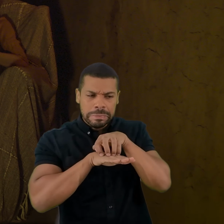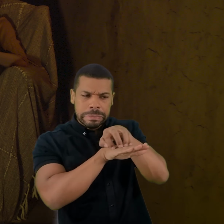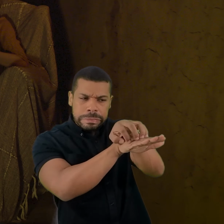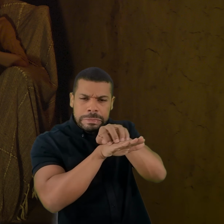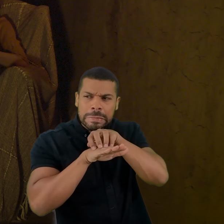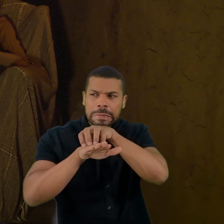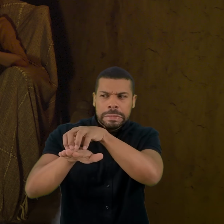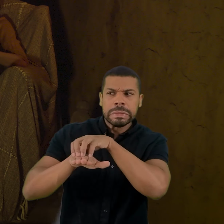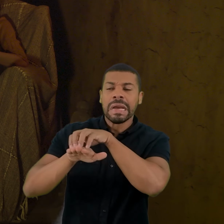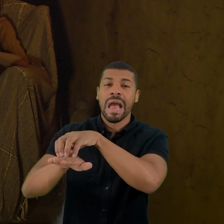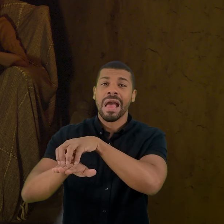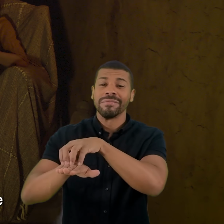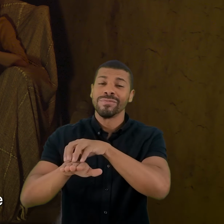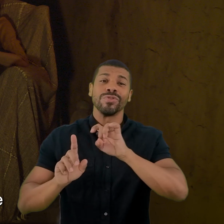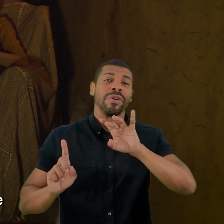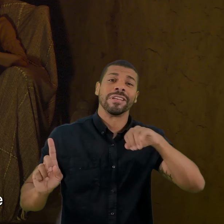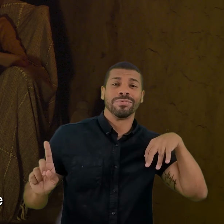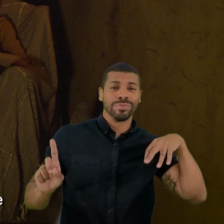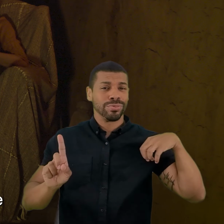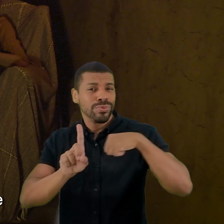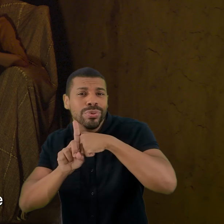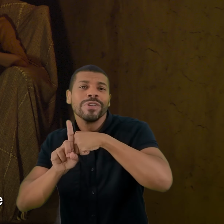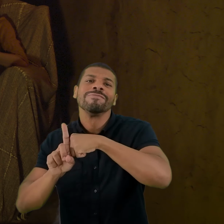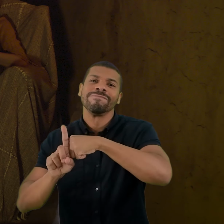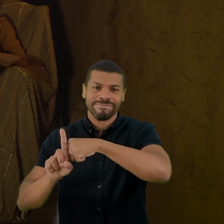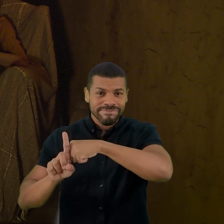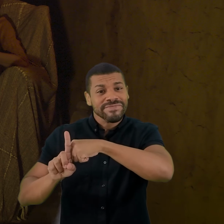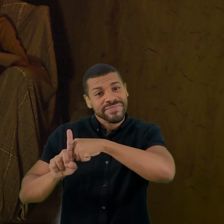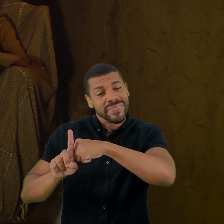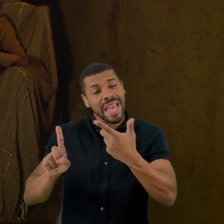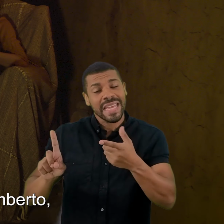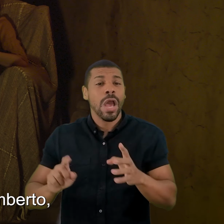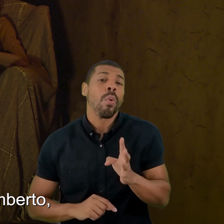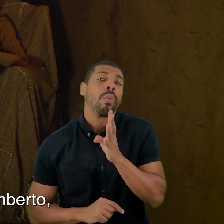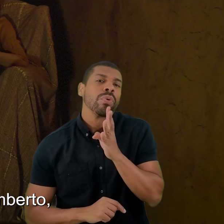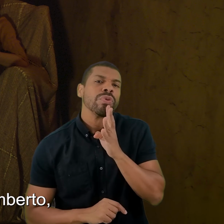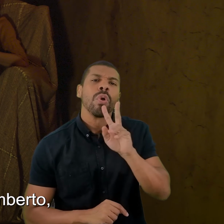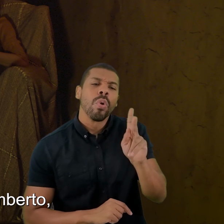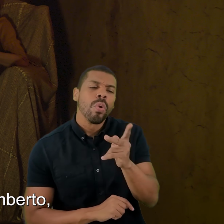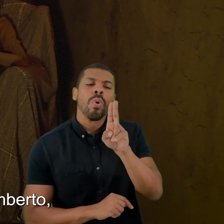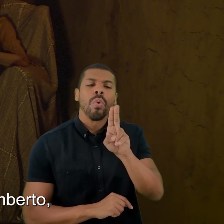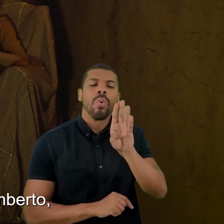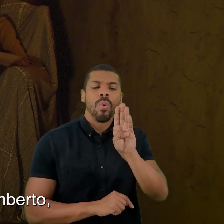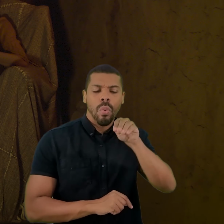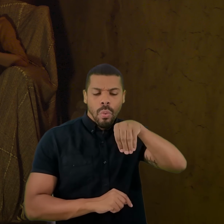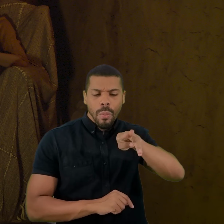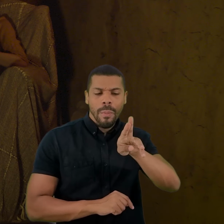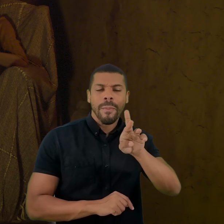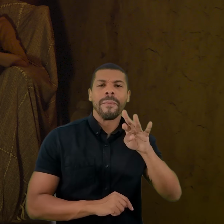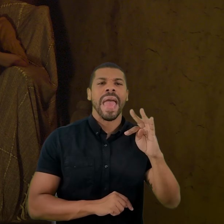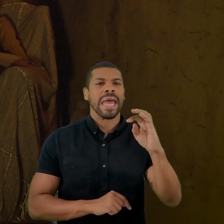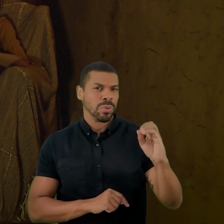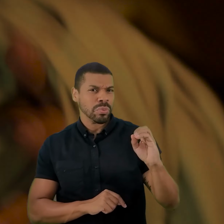empresa de transporte, até que ele sofreu um acidente e acabou conhecendo um tal de